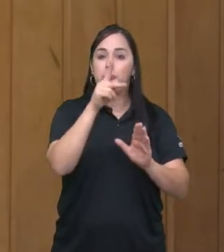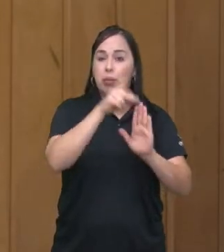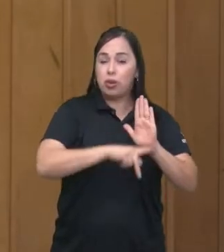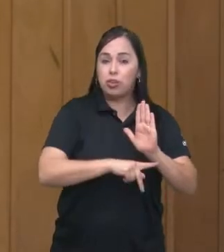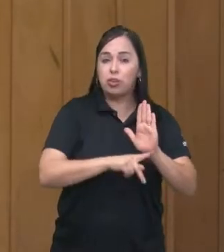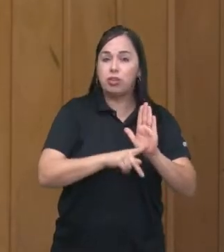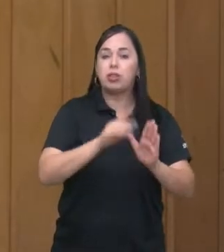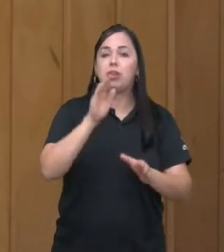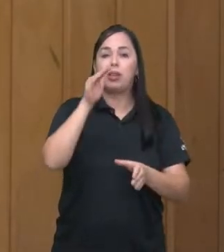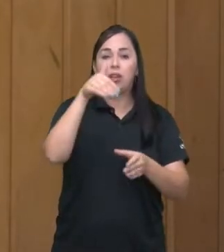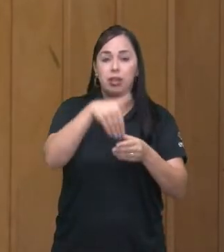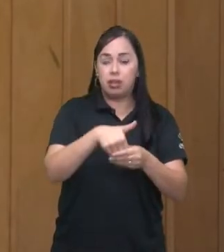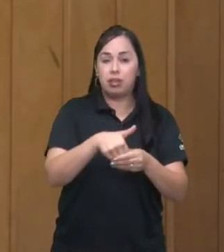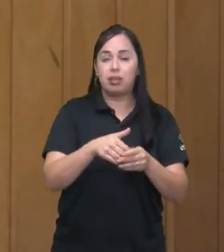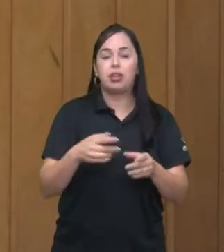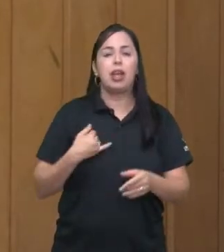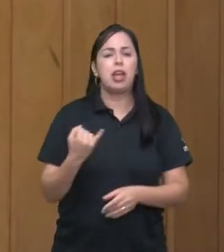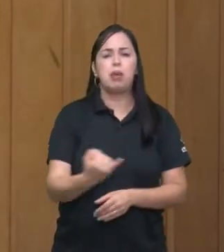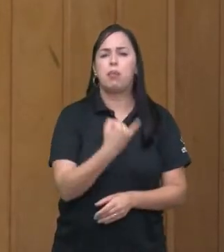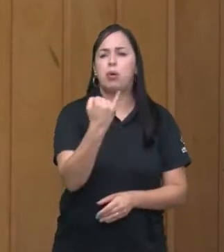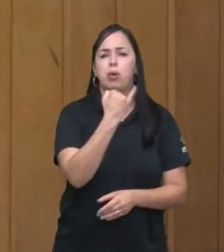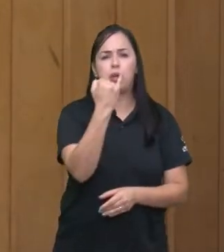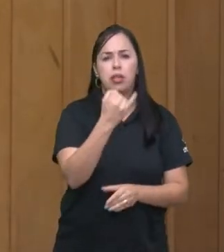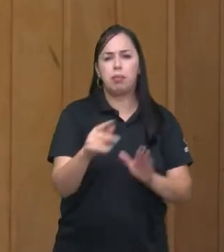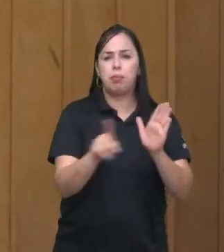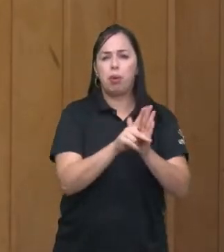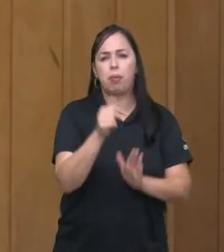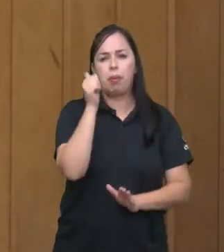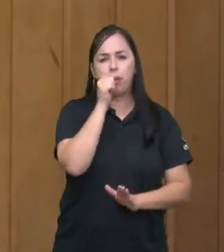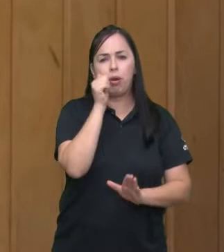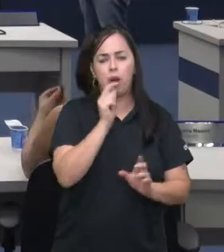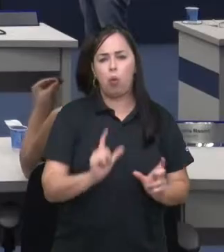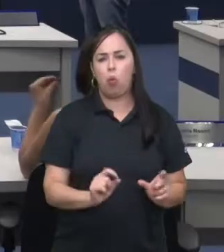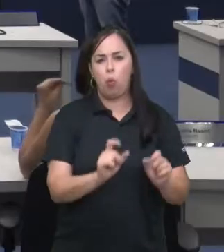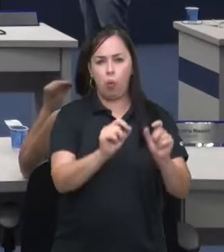para as mulheres com câncer dessa cidade e servidoras públicas.